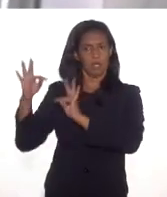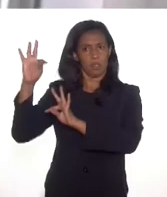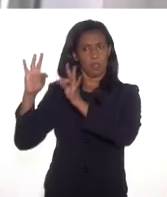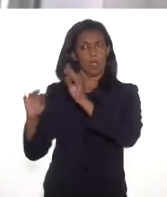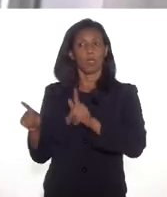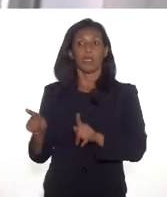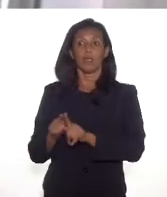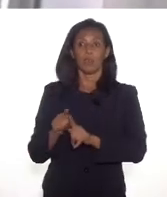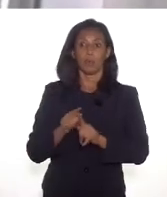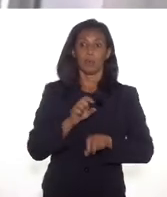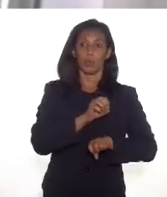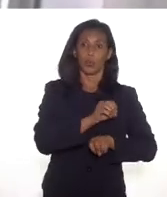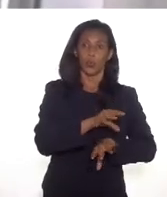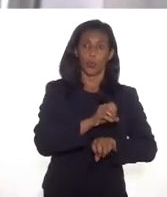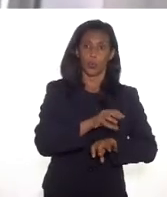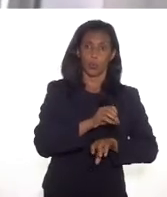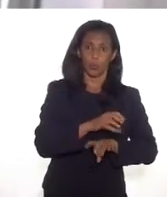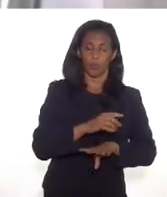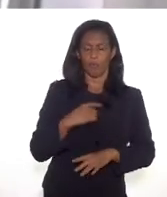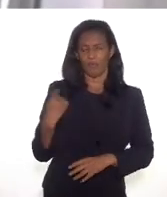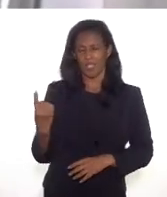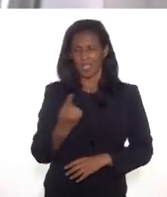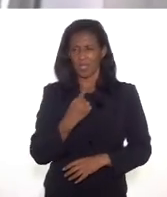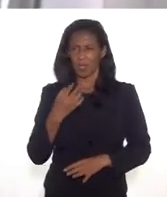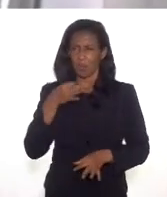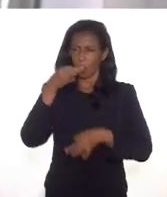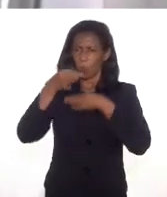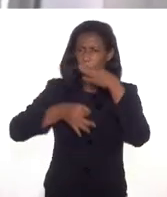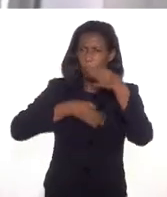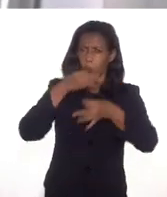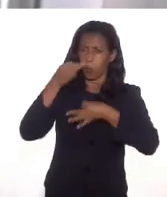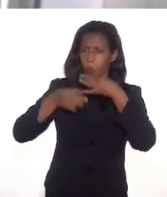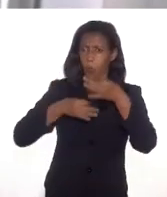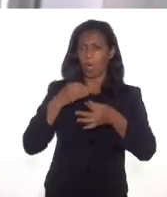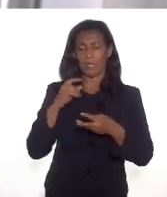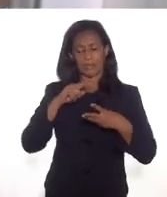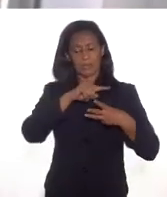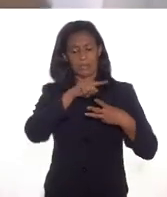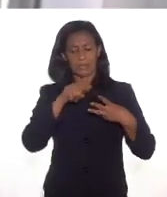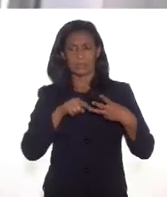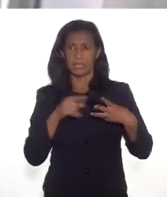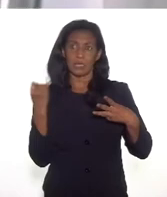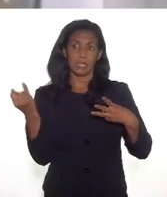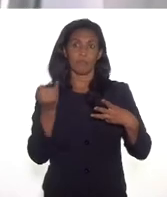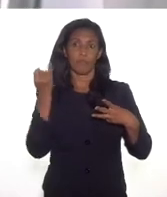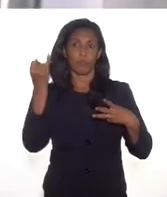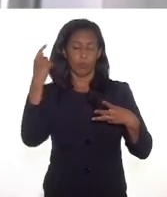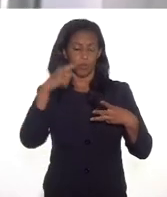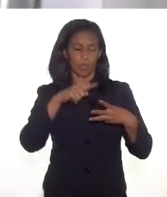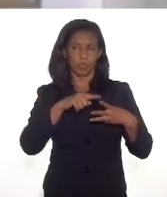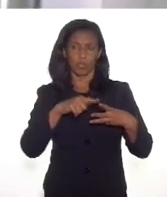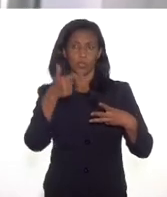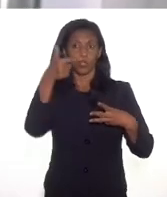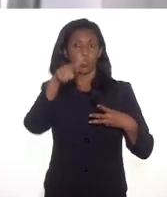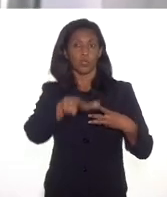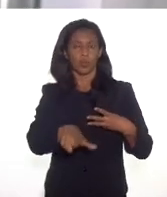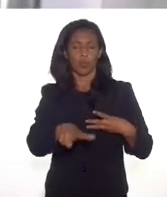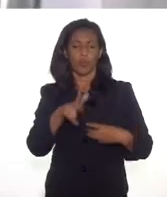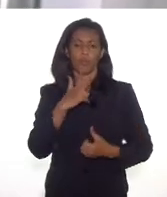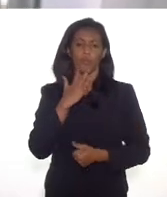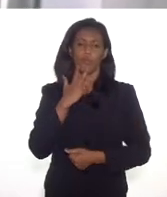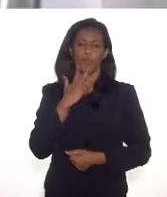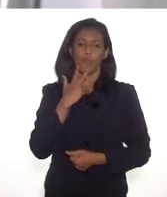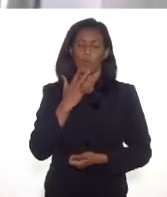de Educação e nós tratamos de várias questões. Eu queria ressaltar três. A primeira delas, de novo, a questão